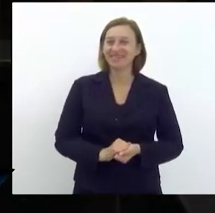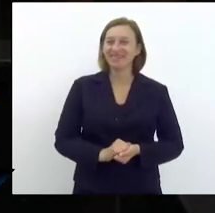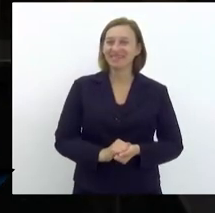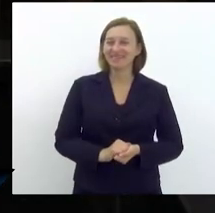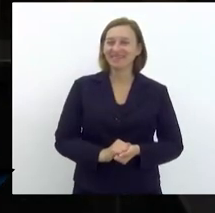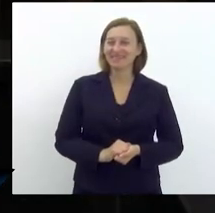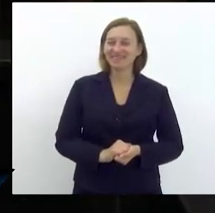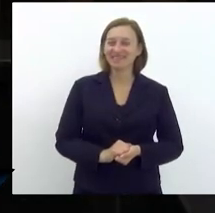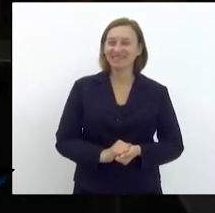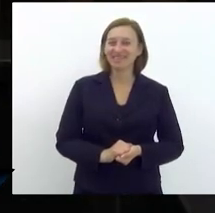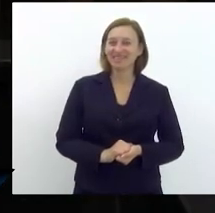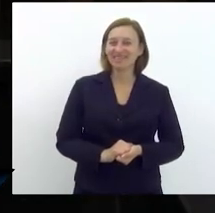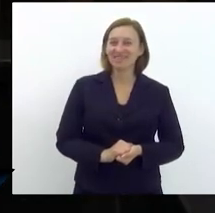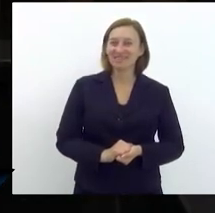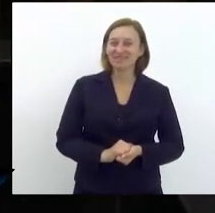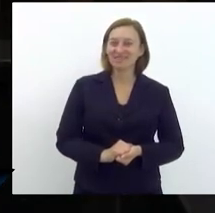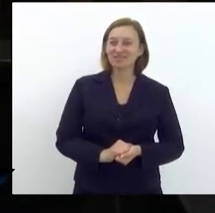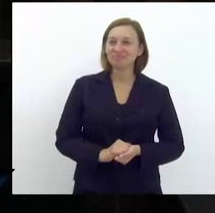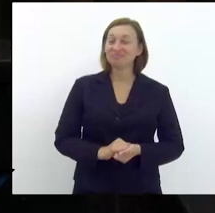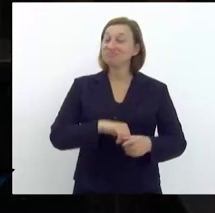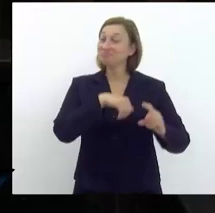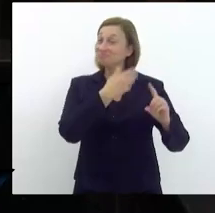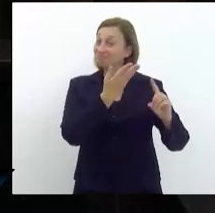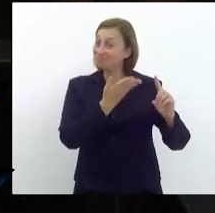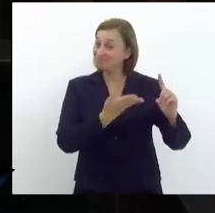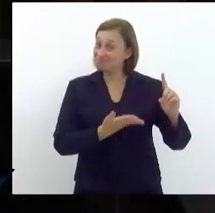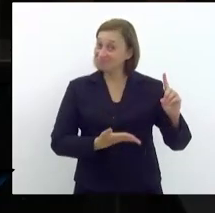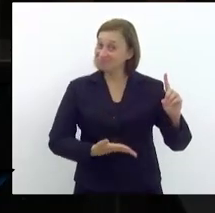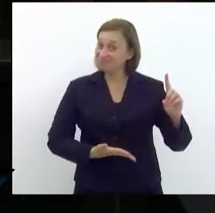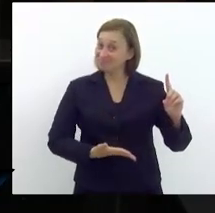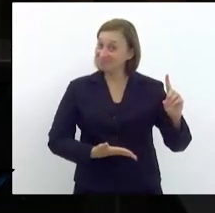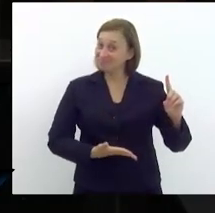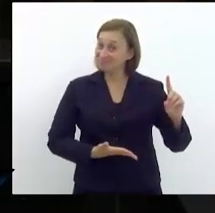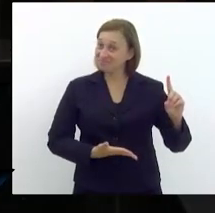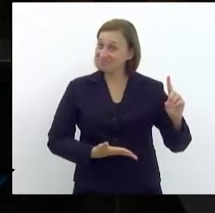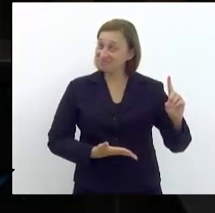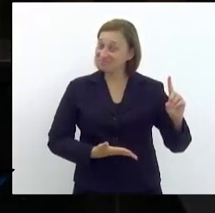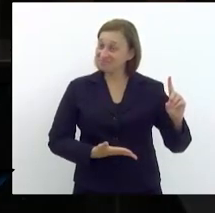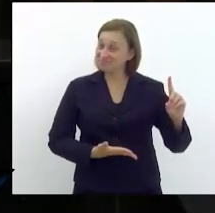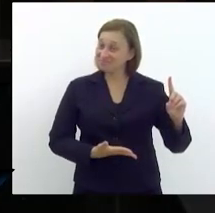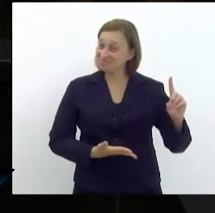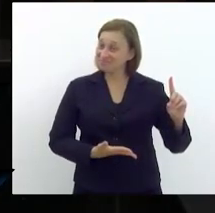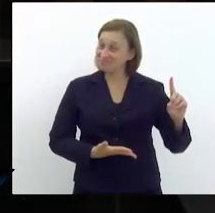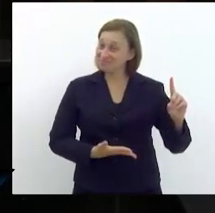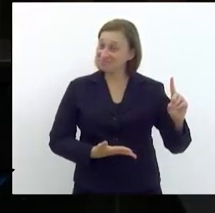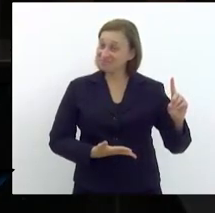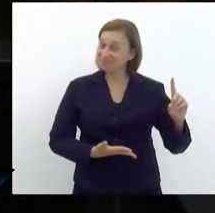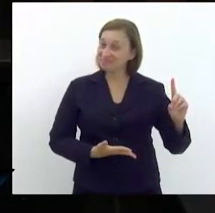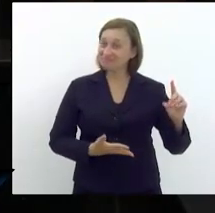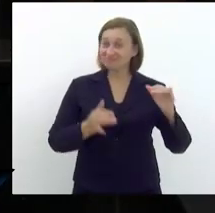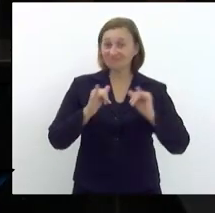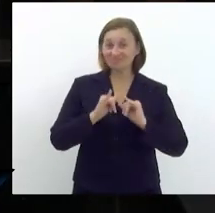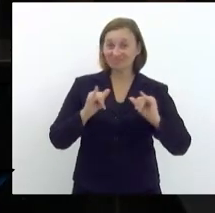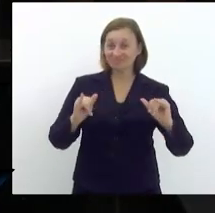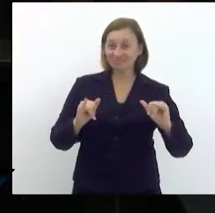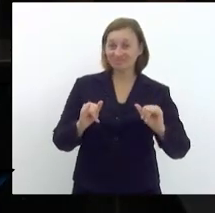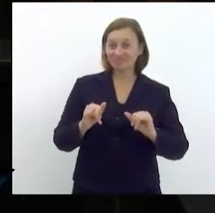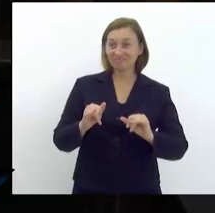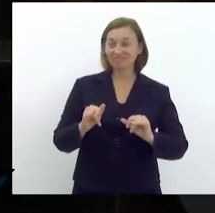para intitular uma homenagem que vai ser dada ao cidadão